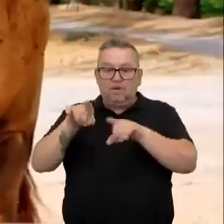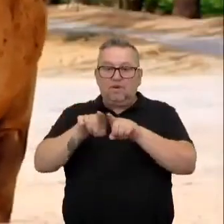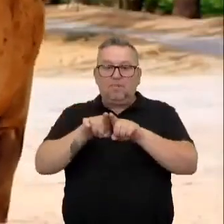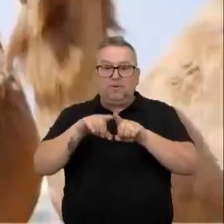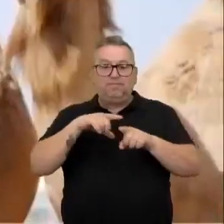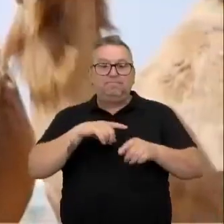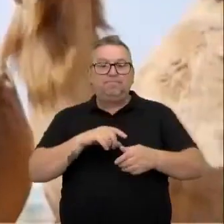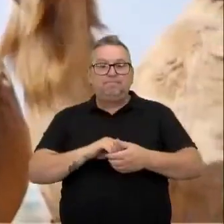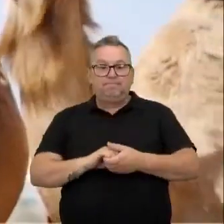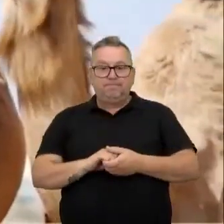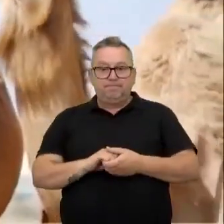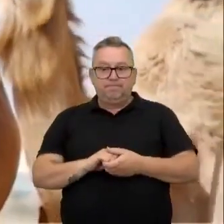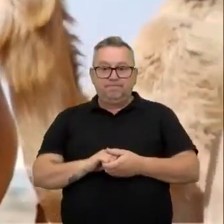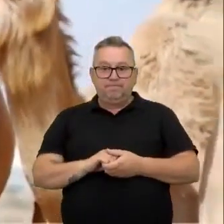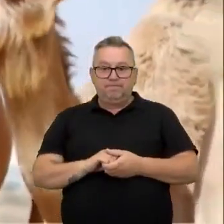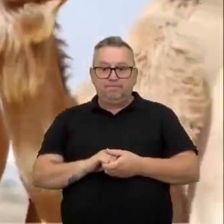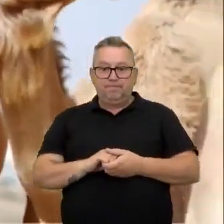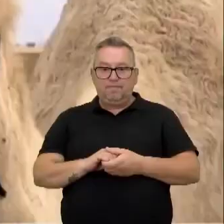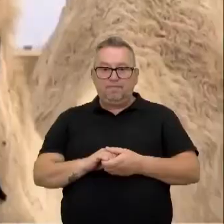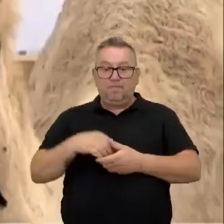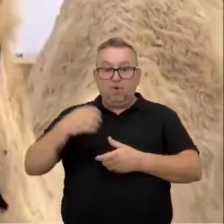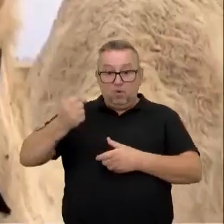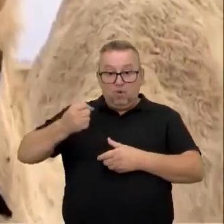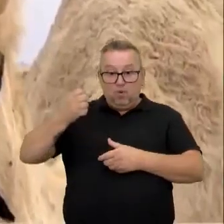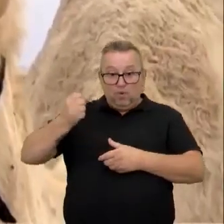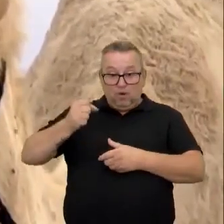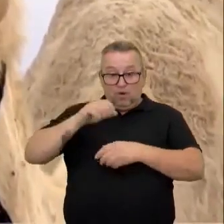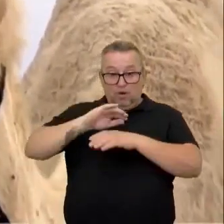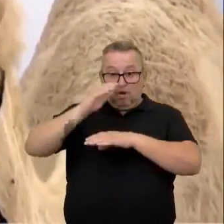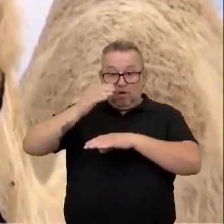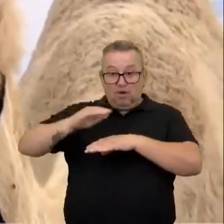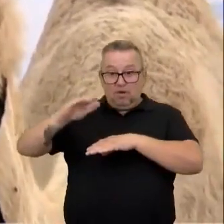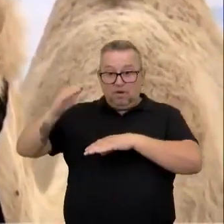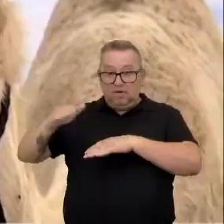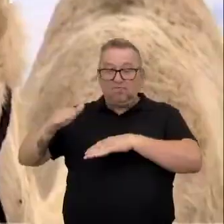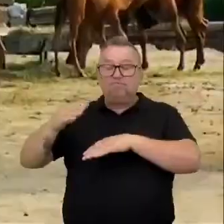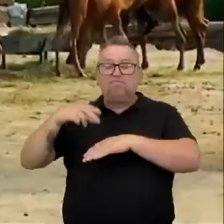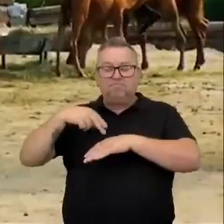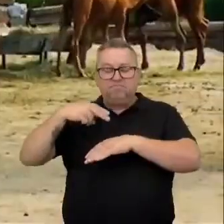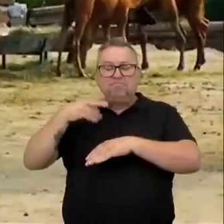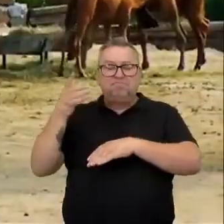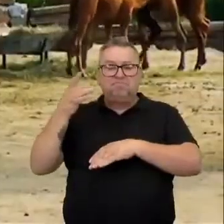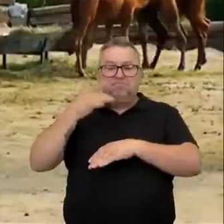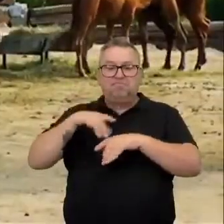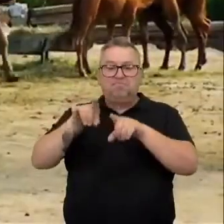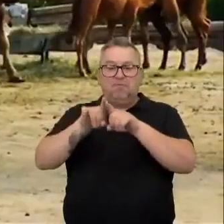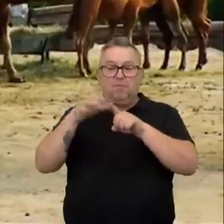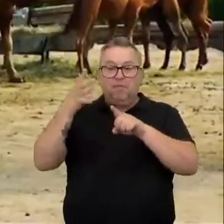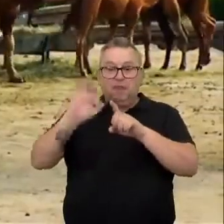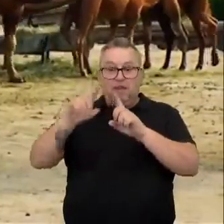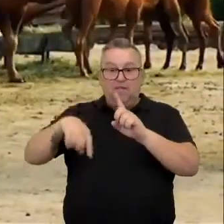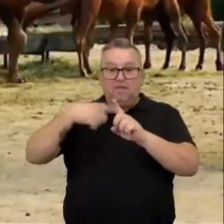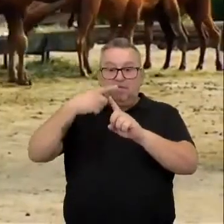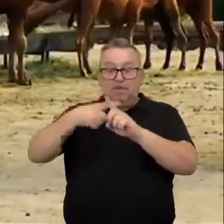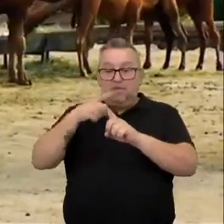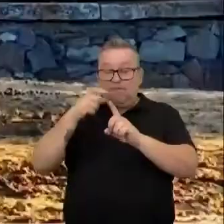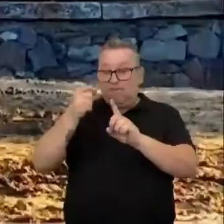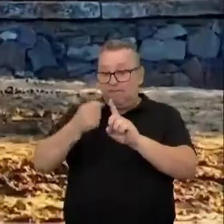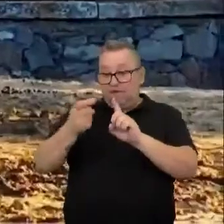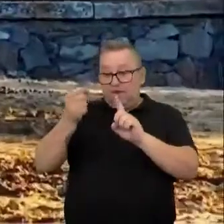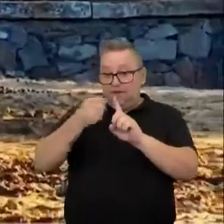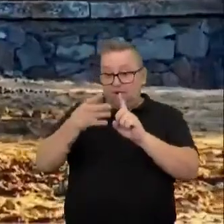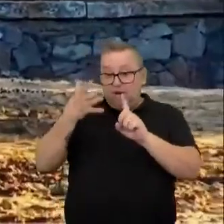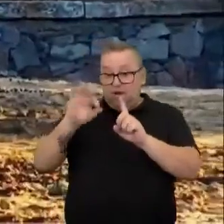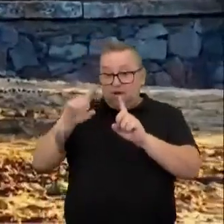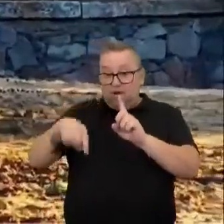tempo. O leite de camelo é extremamente nutritivo, contém até 10 vezes mais ferro e 3